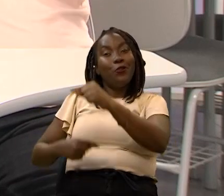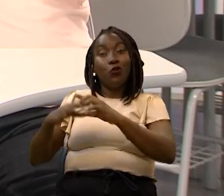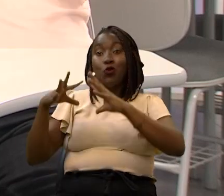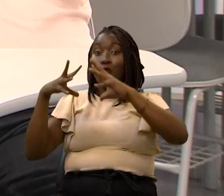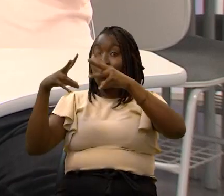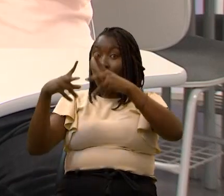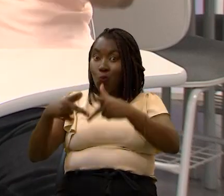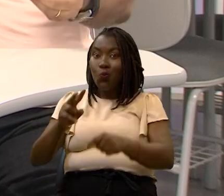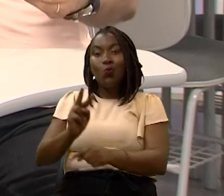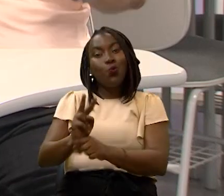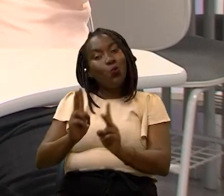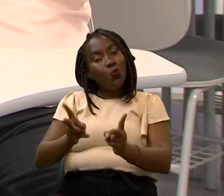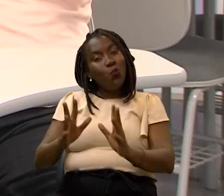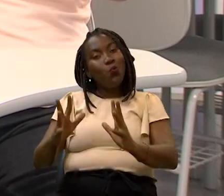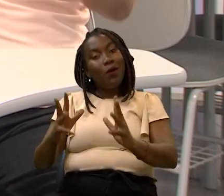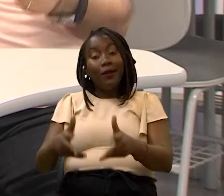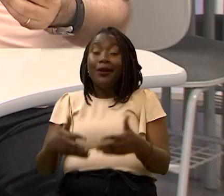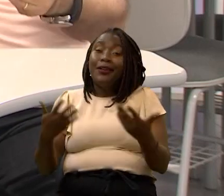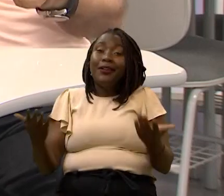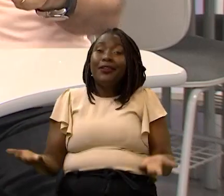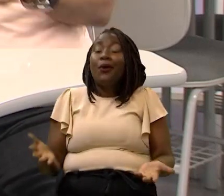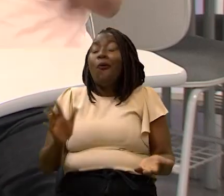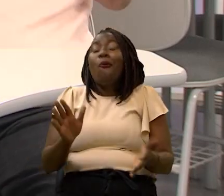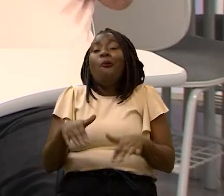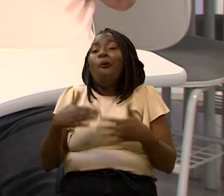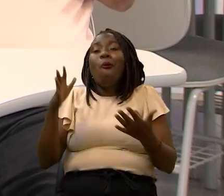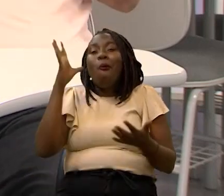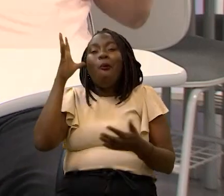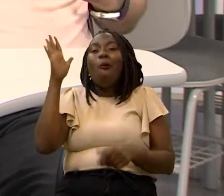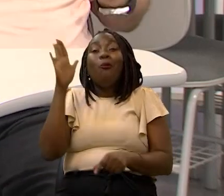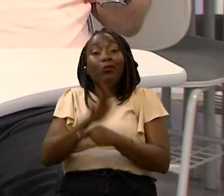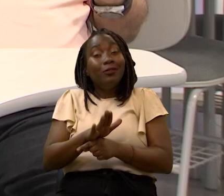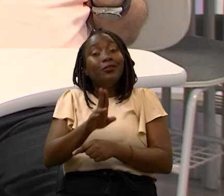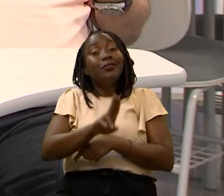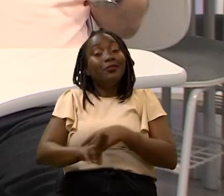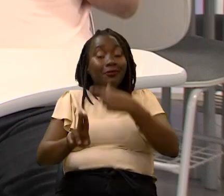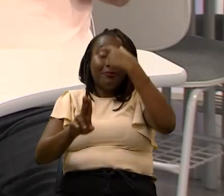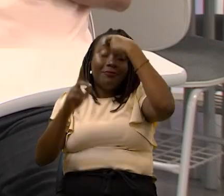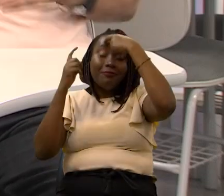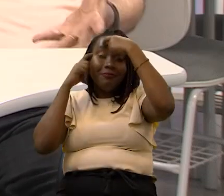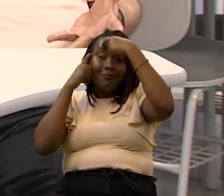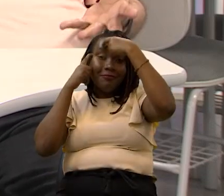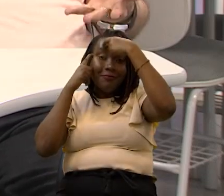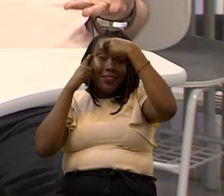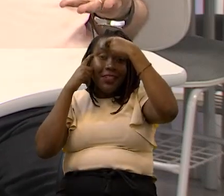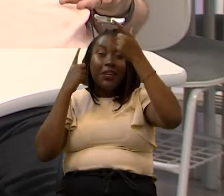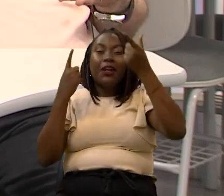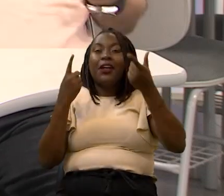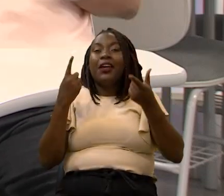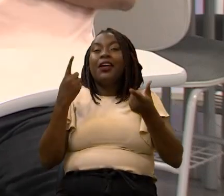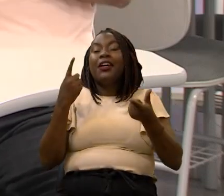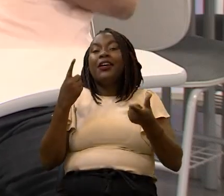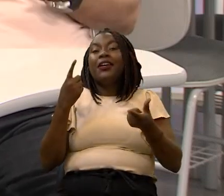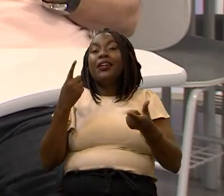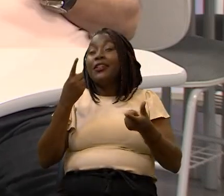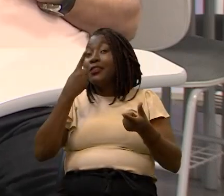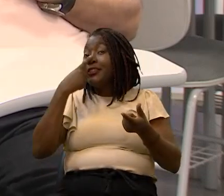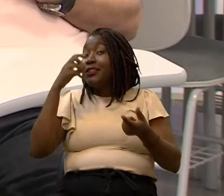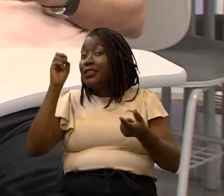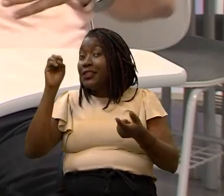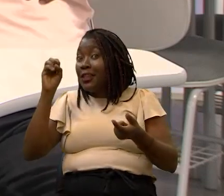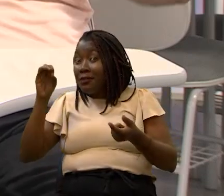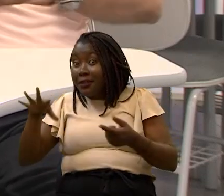futuras gerações do mundo, preservando o planeta. Então, qual é a solução para isso? É o consumo consciente. O consumo de